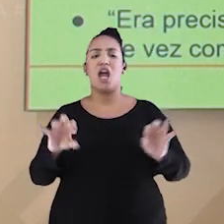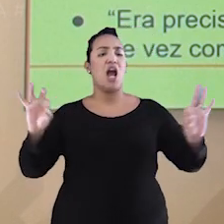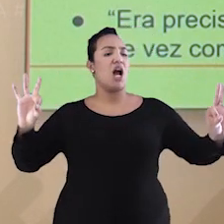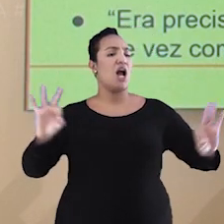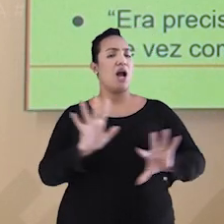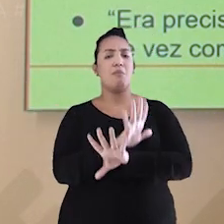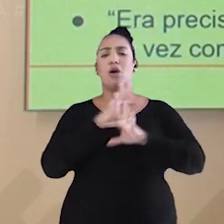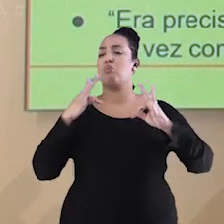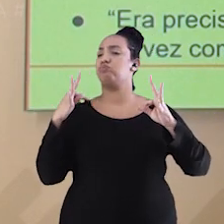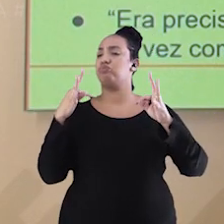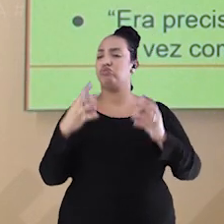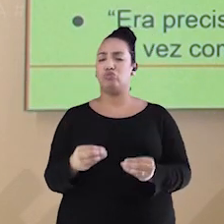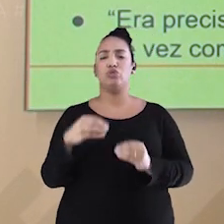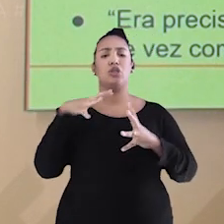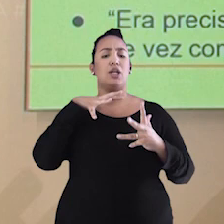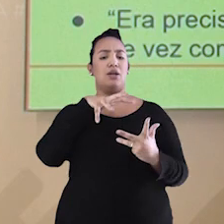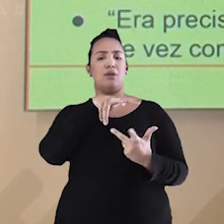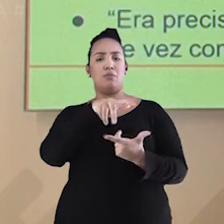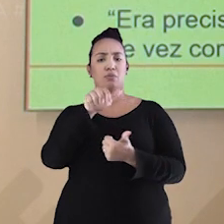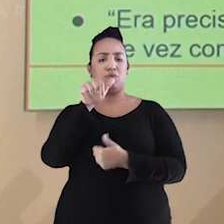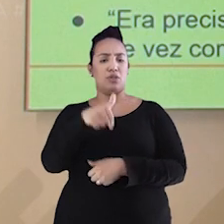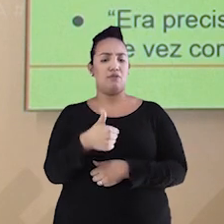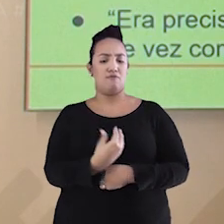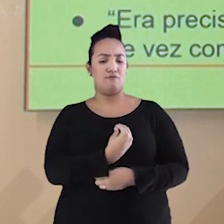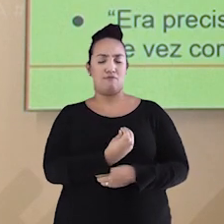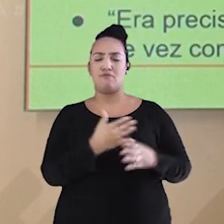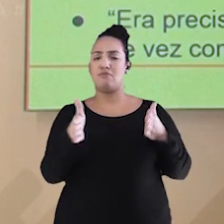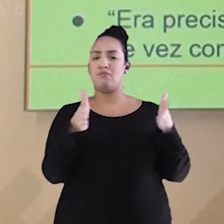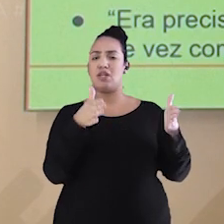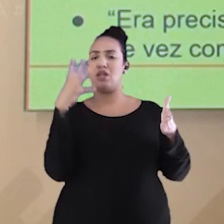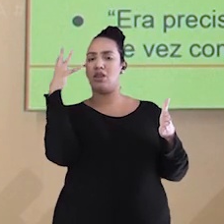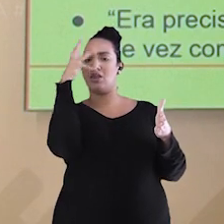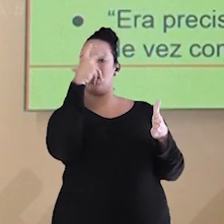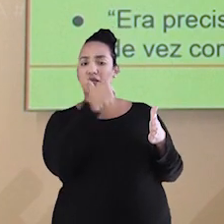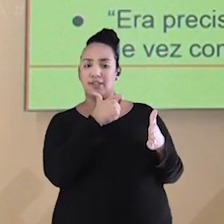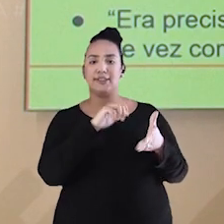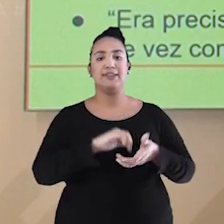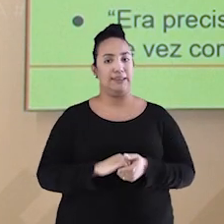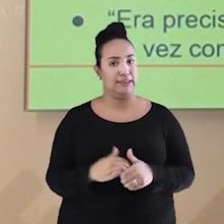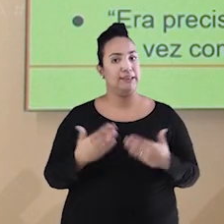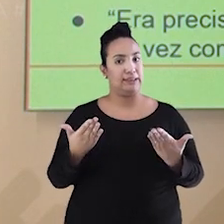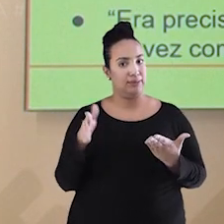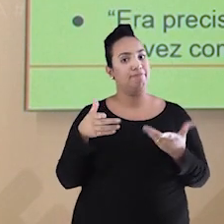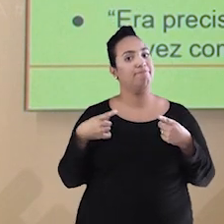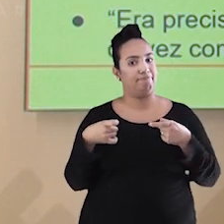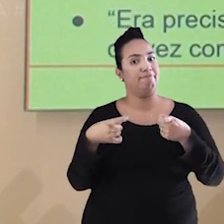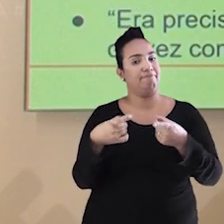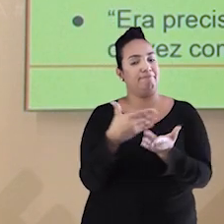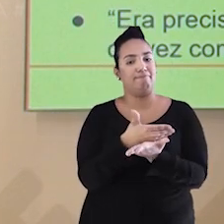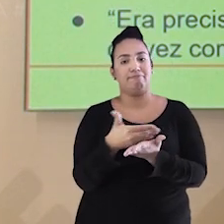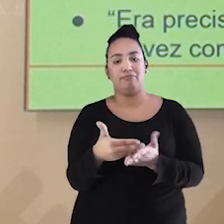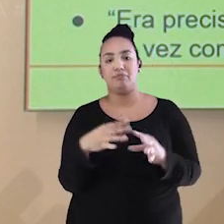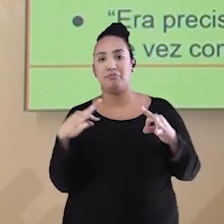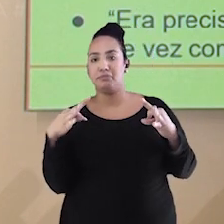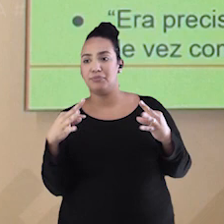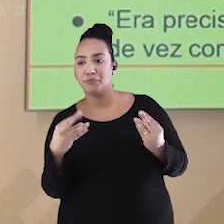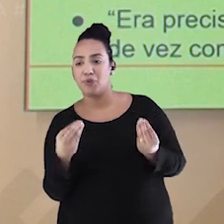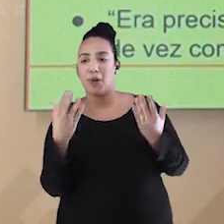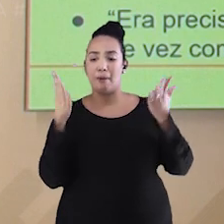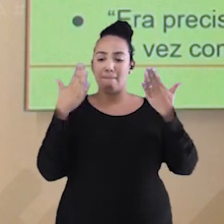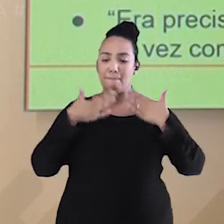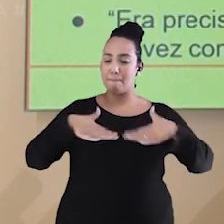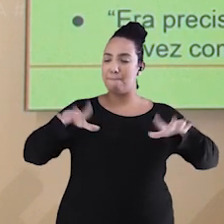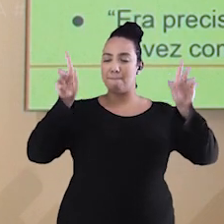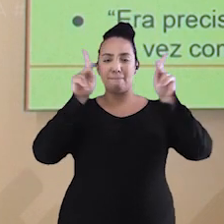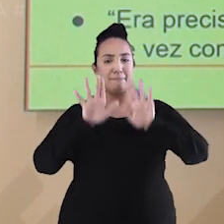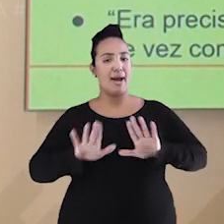outras guerras e o mundo, enfim, viver uma eterna Belle Époque. E uma guerra chegava no horizonte. Toda essa tranquilidade